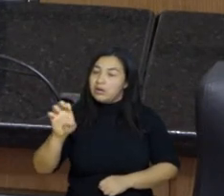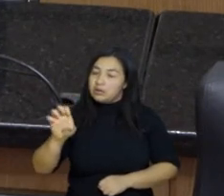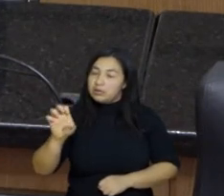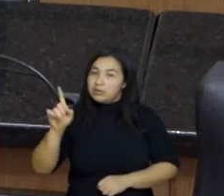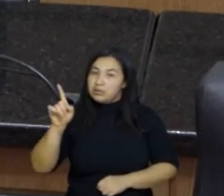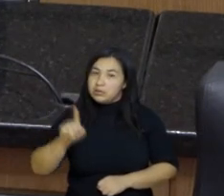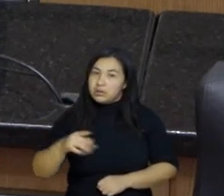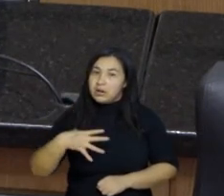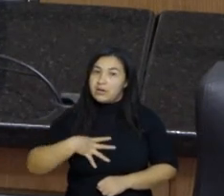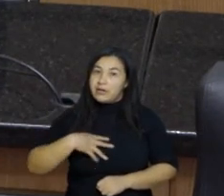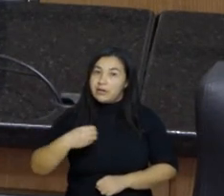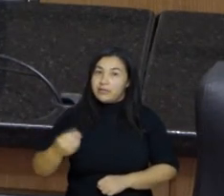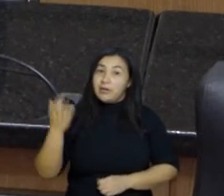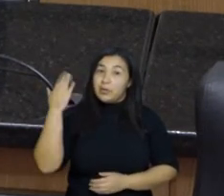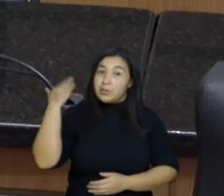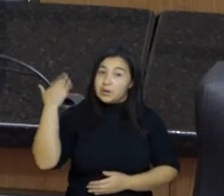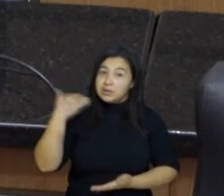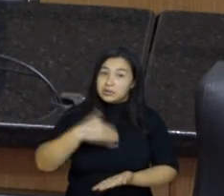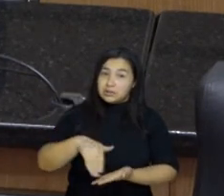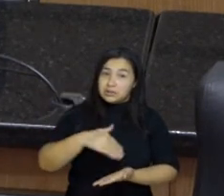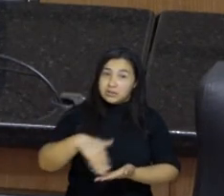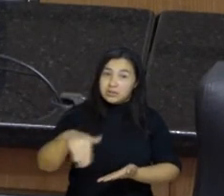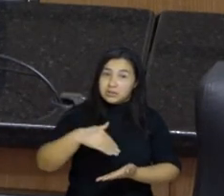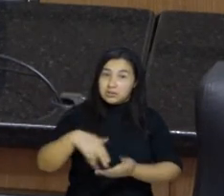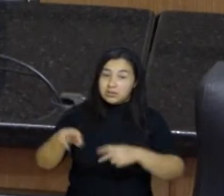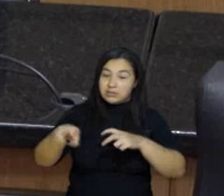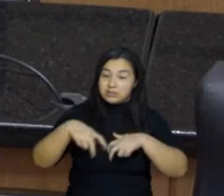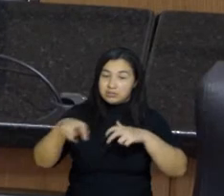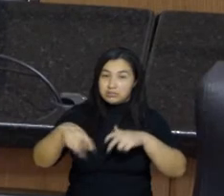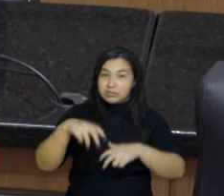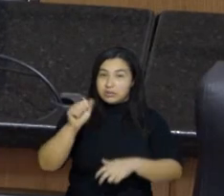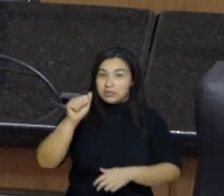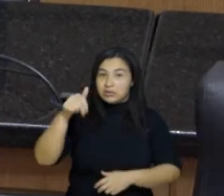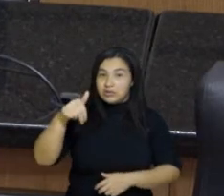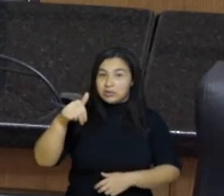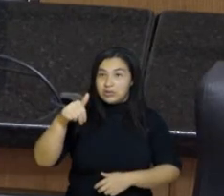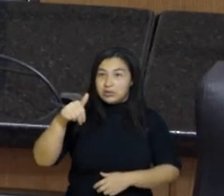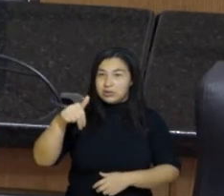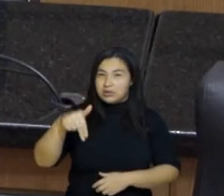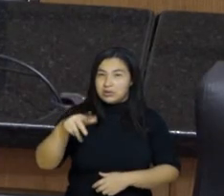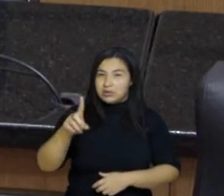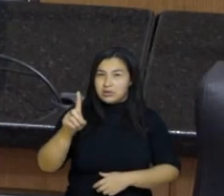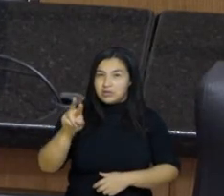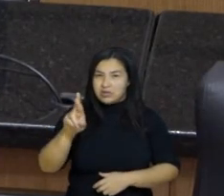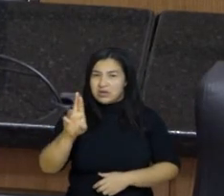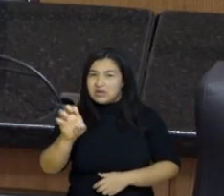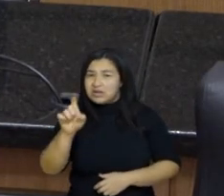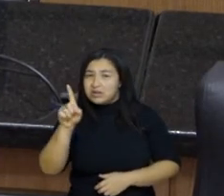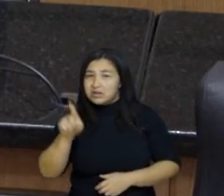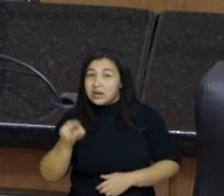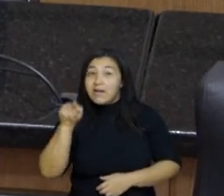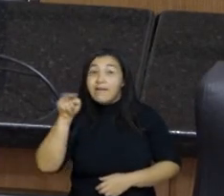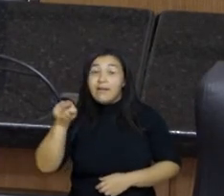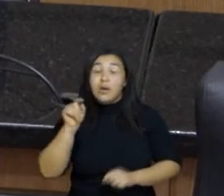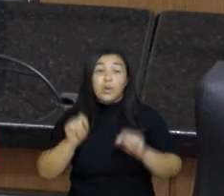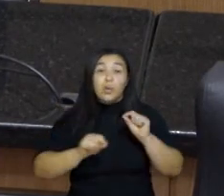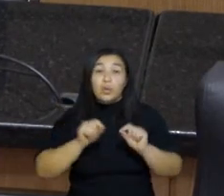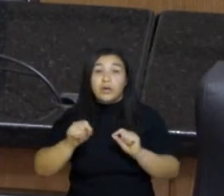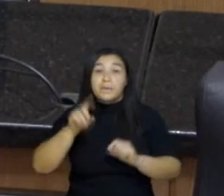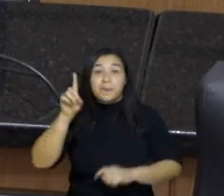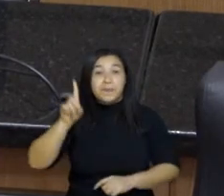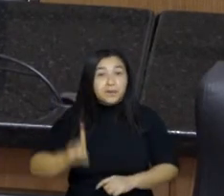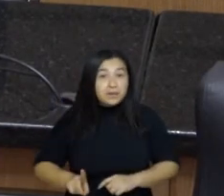do ex-secretário de Agricultura, Hélio Andreasa, lagiano. O André era diretor executivo